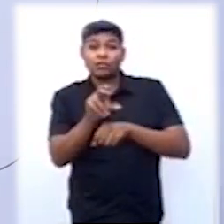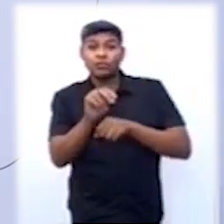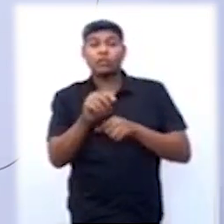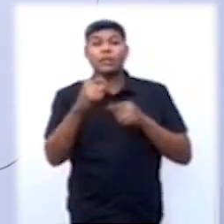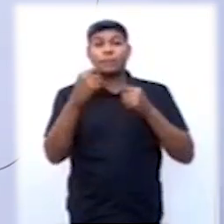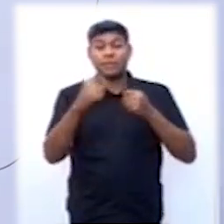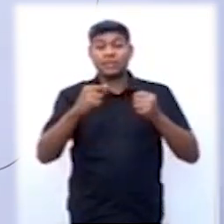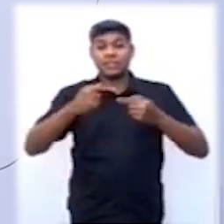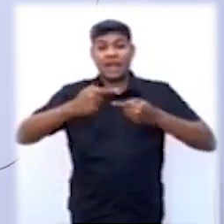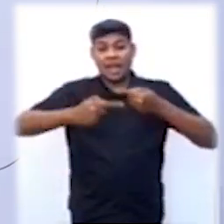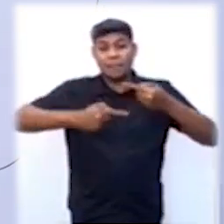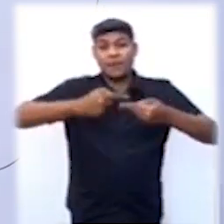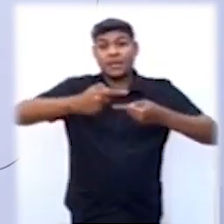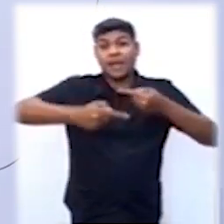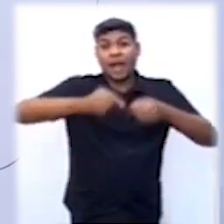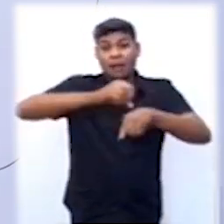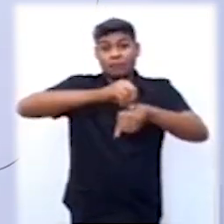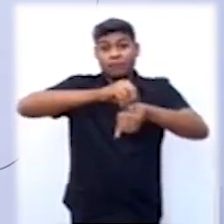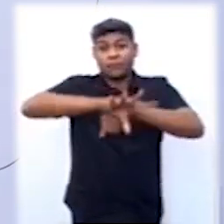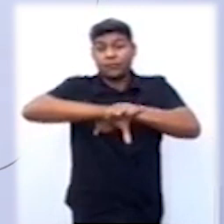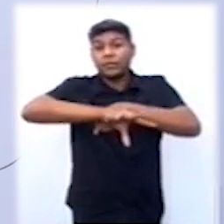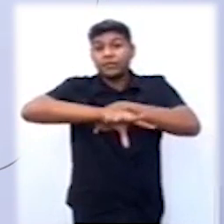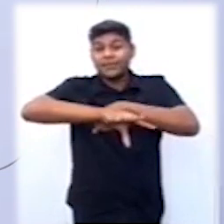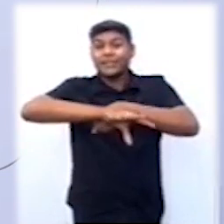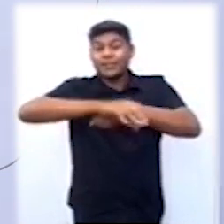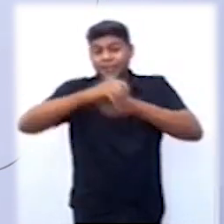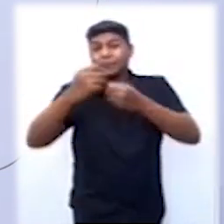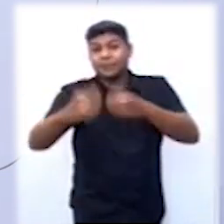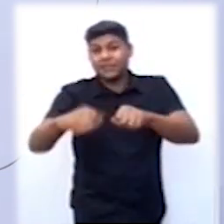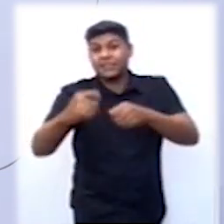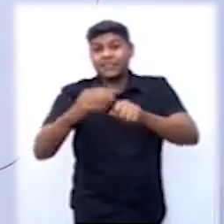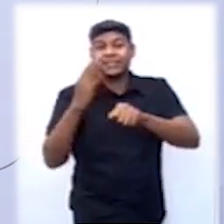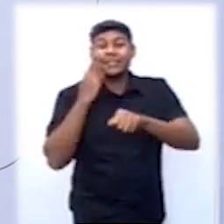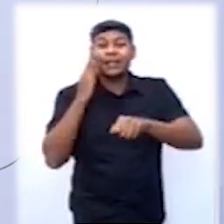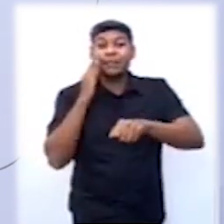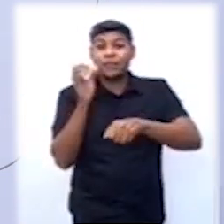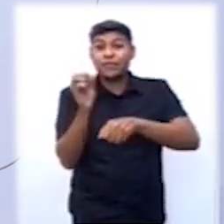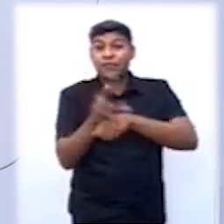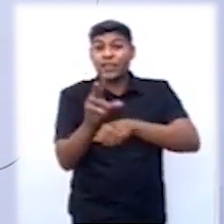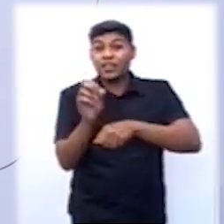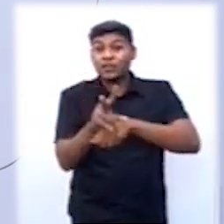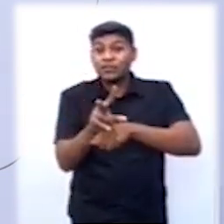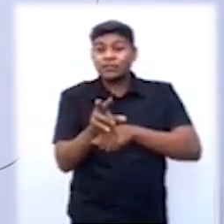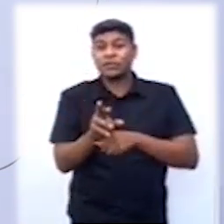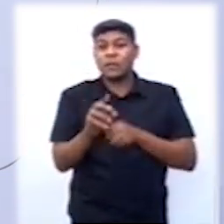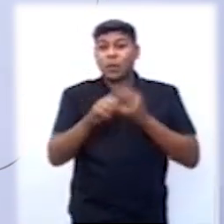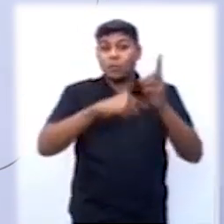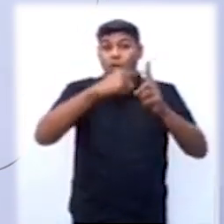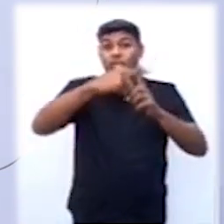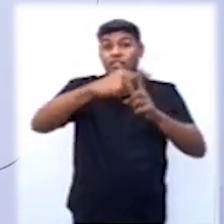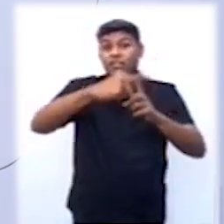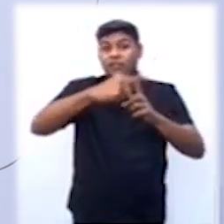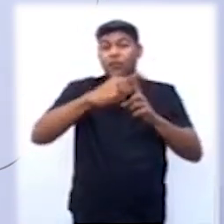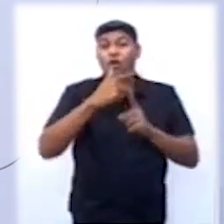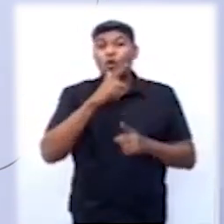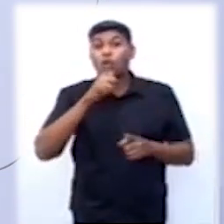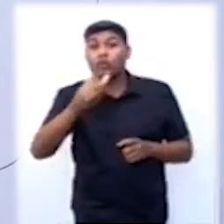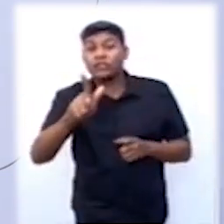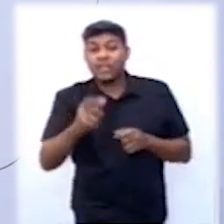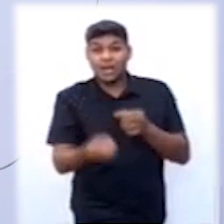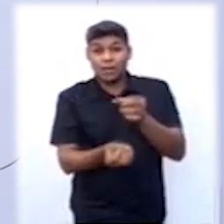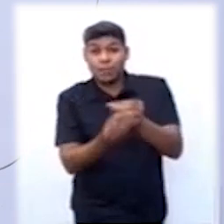se replicar, ele tem que replicar o material genético dele. Então, o vírus, que é de RNA positivo, ele consegue